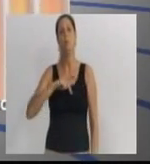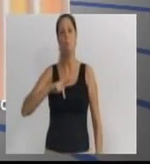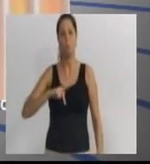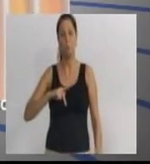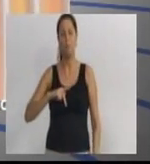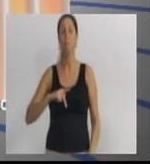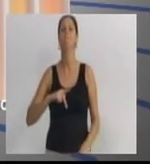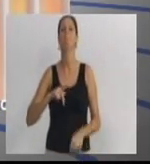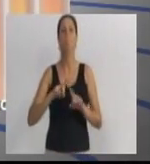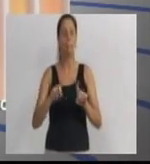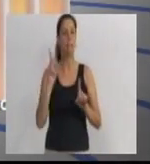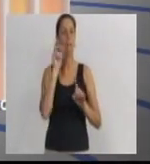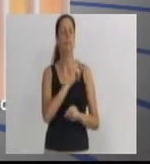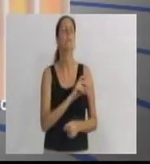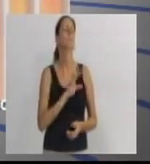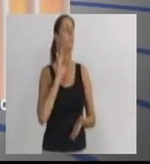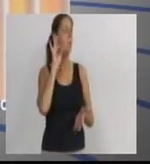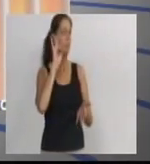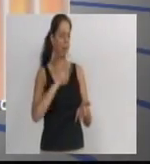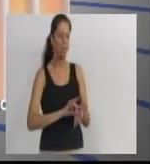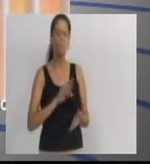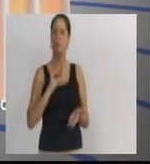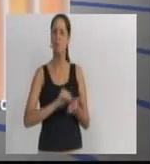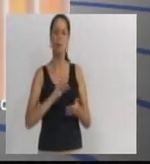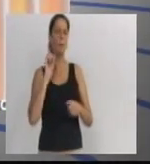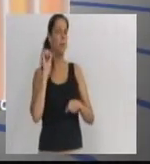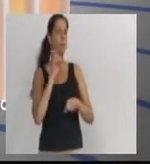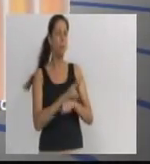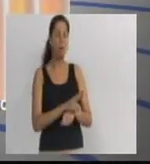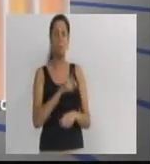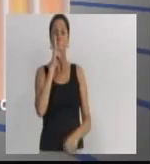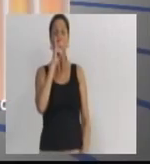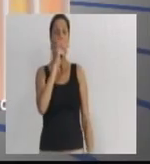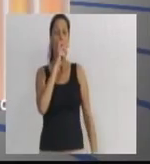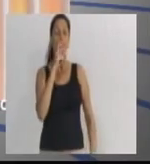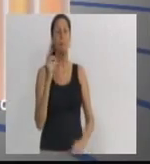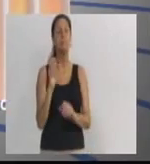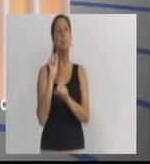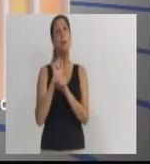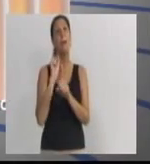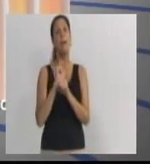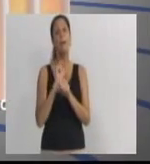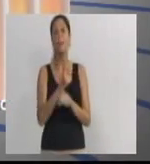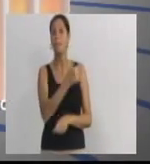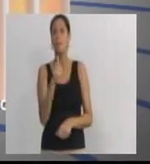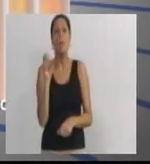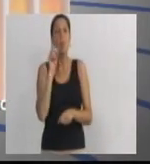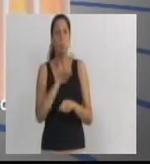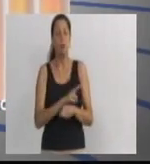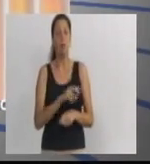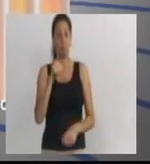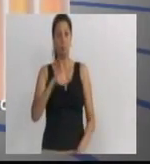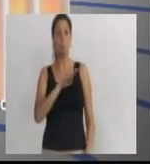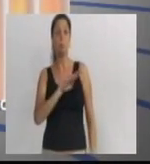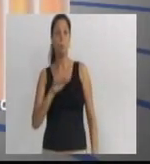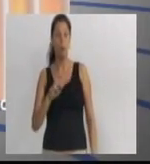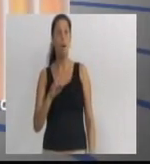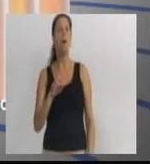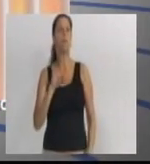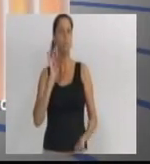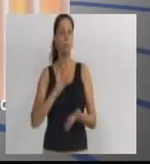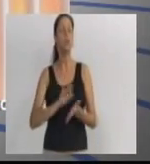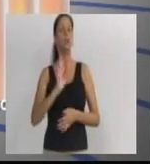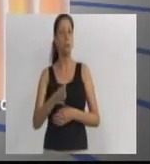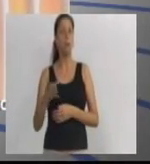põe drama nisso, né, João? Faltam vagas e sobram pais na fila de espera. Em Blumenau, por exemplo, mesmo com as novas